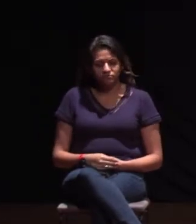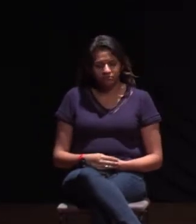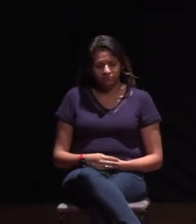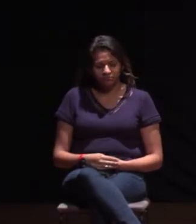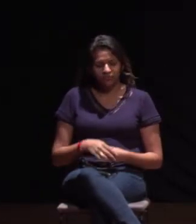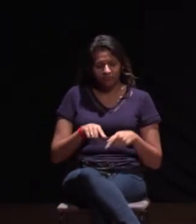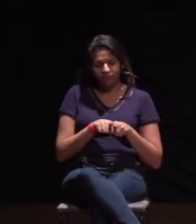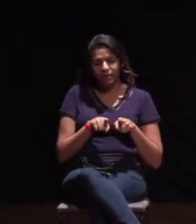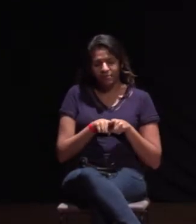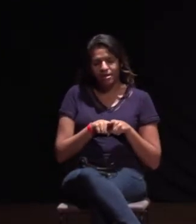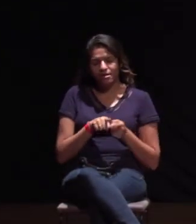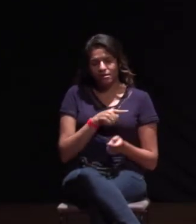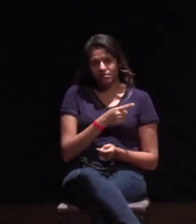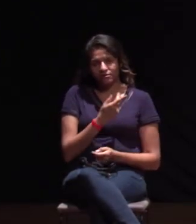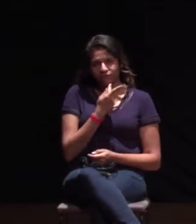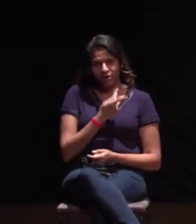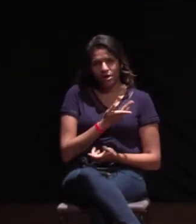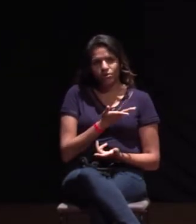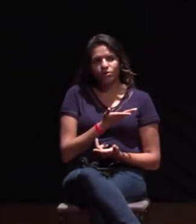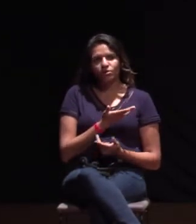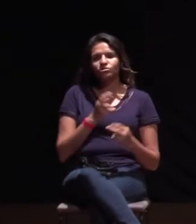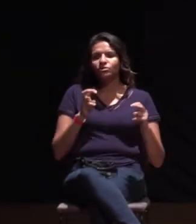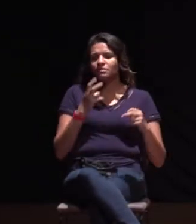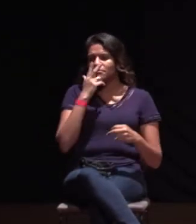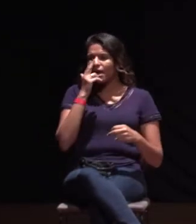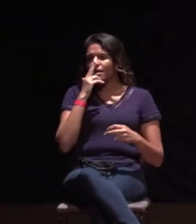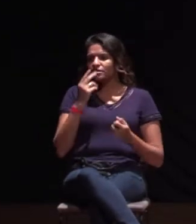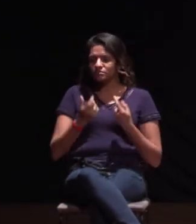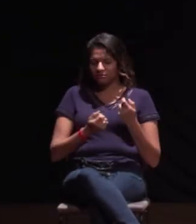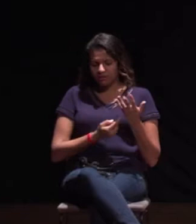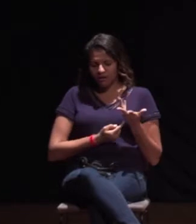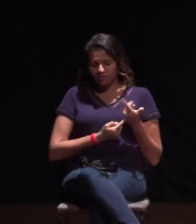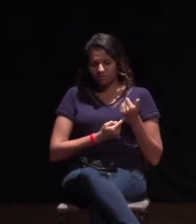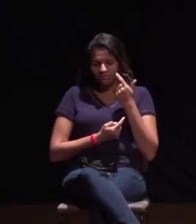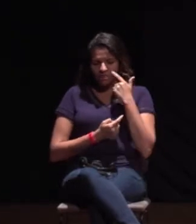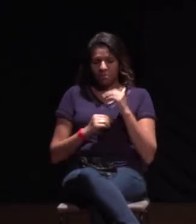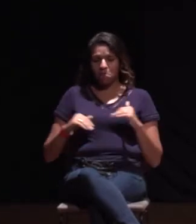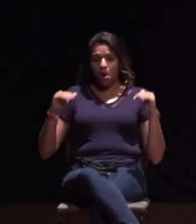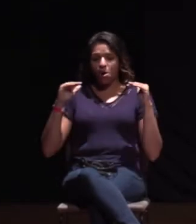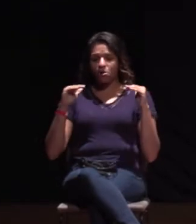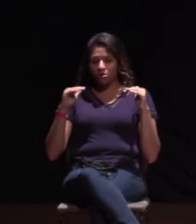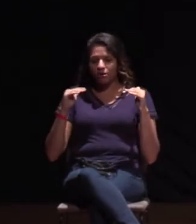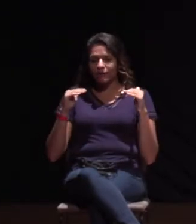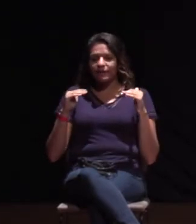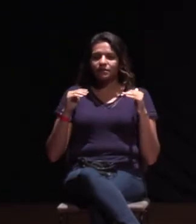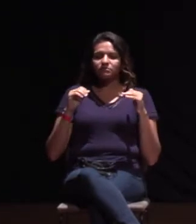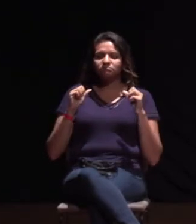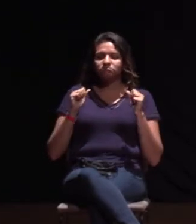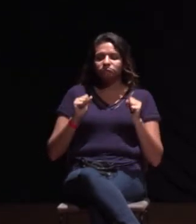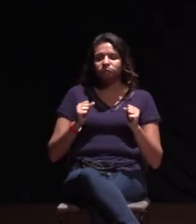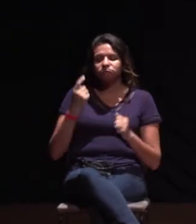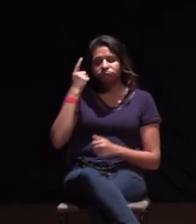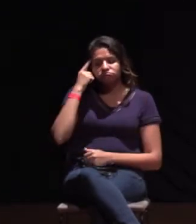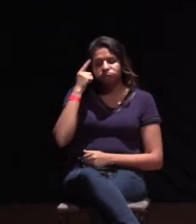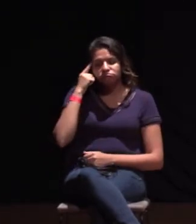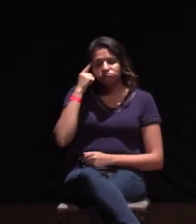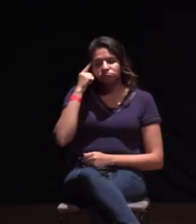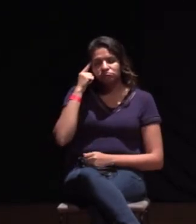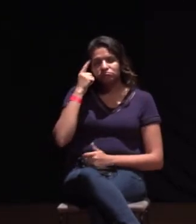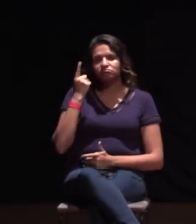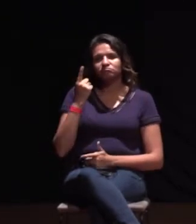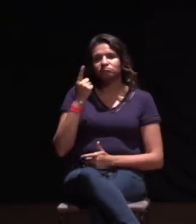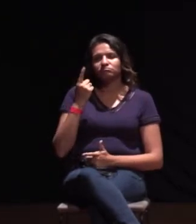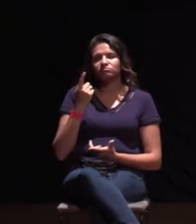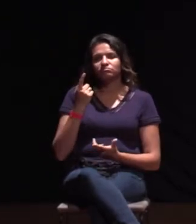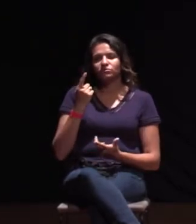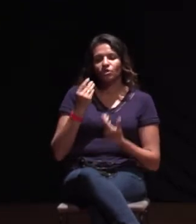isso que você colocou de uma certa soberba da arte ou do artista, que supostamente poderia atingir a